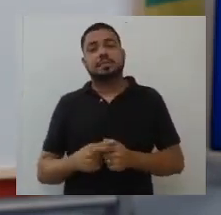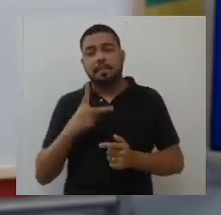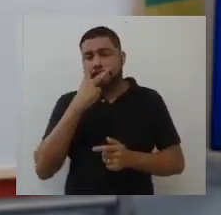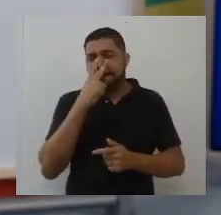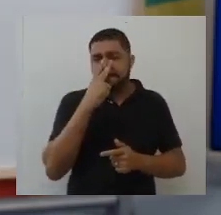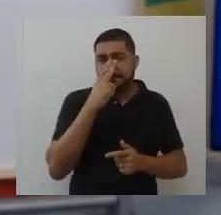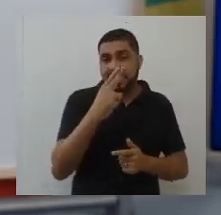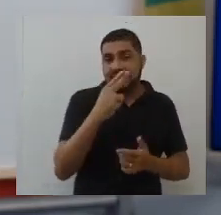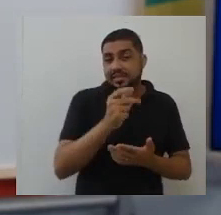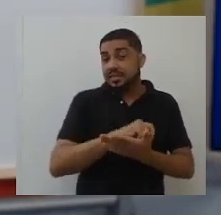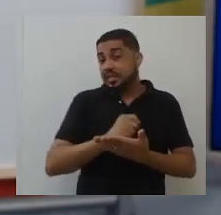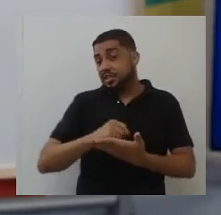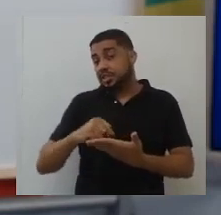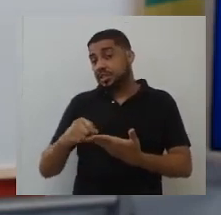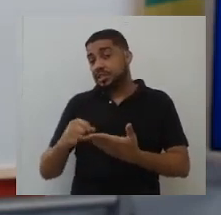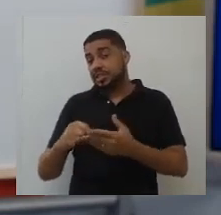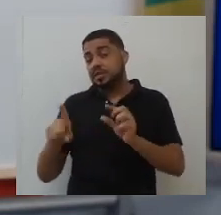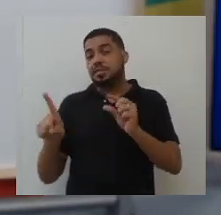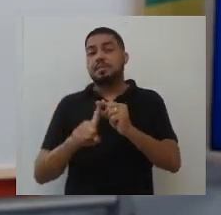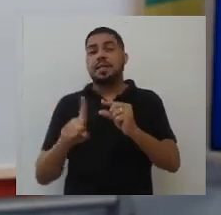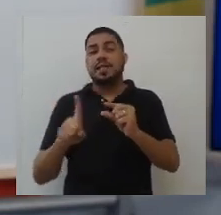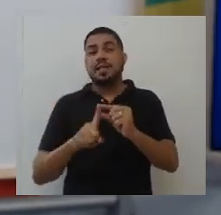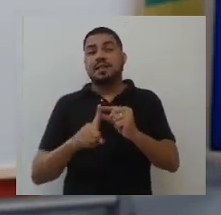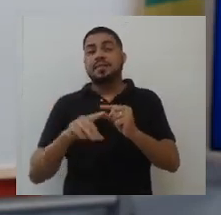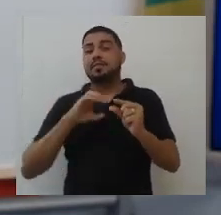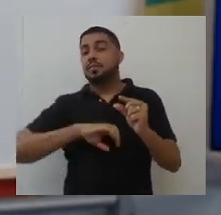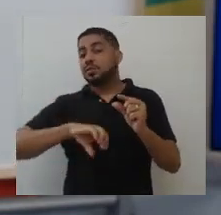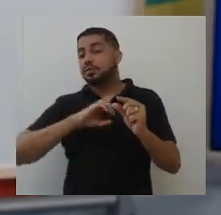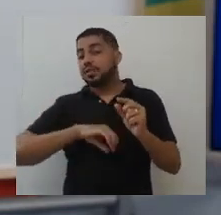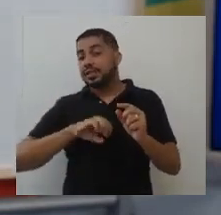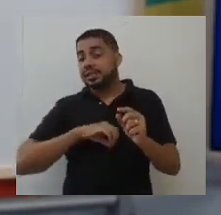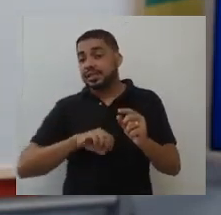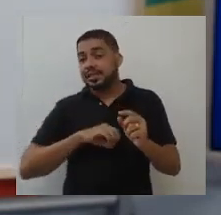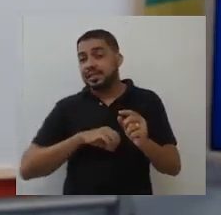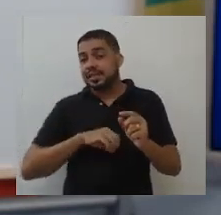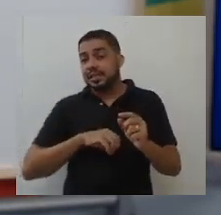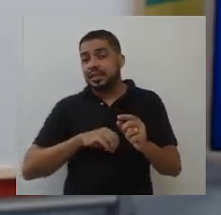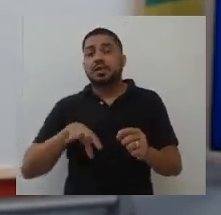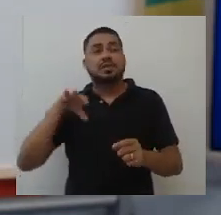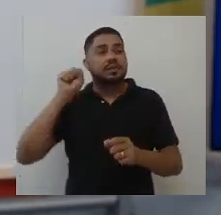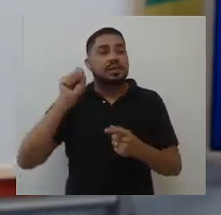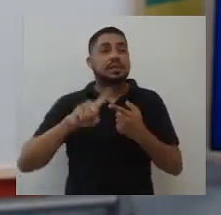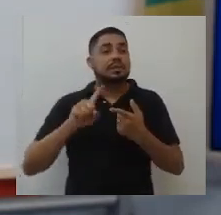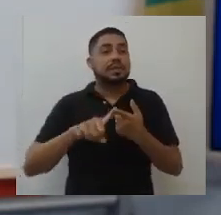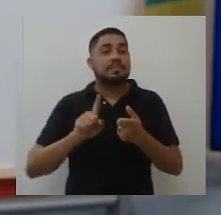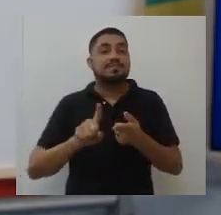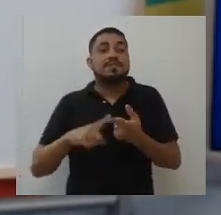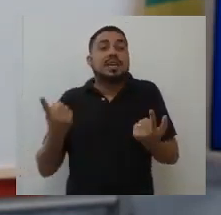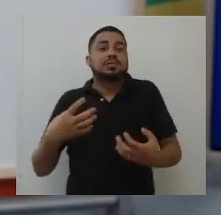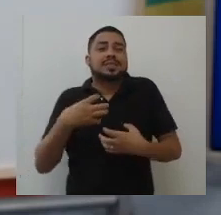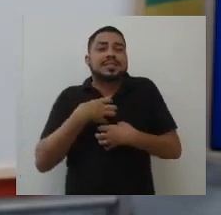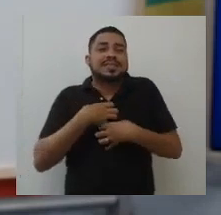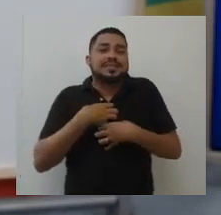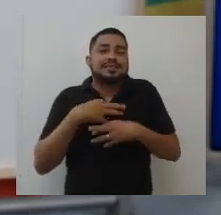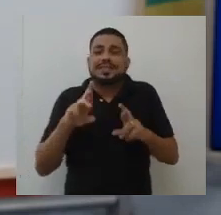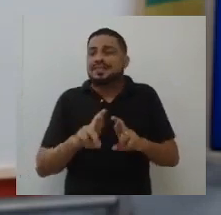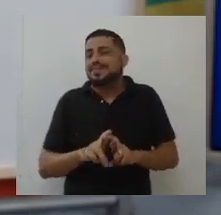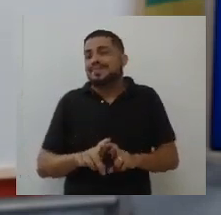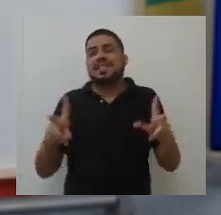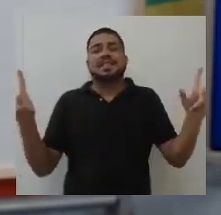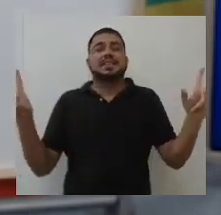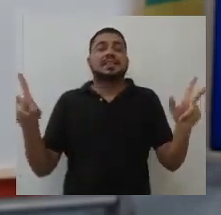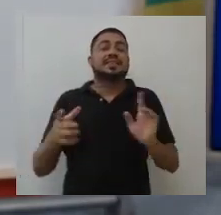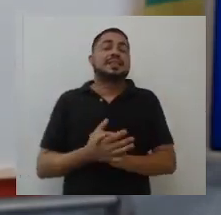assemelha a escrita, a grafia de uma palavra da língua portuguesa, a pronúncia também, mas o sentido é totalmente contrário, tá